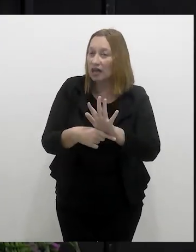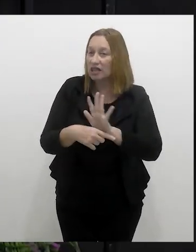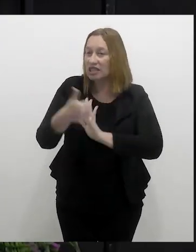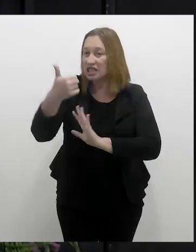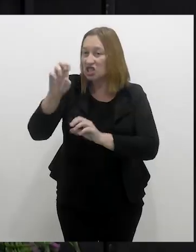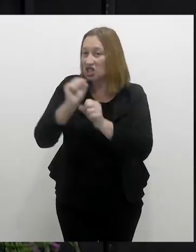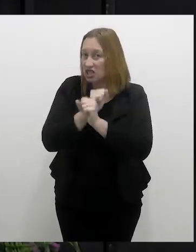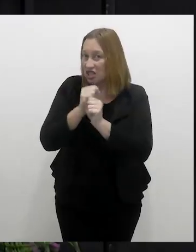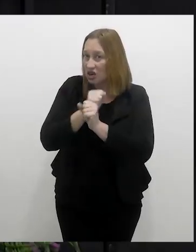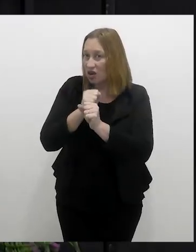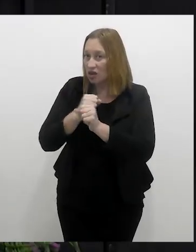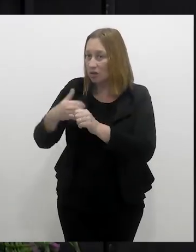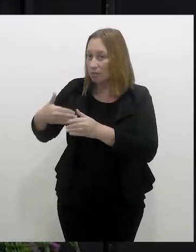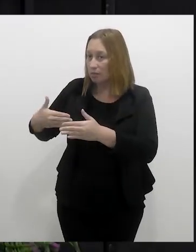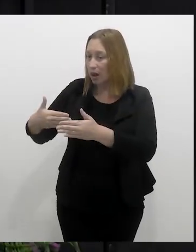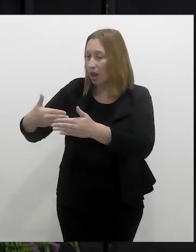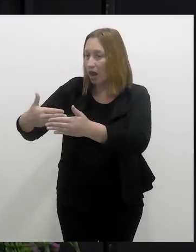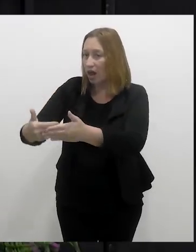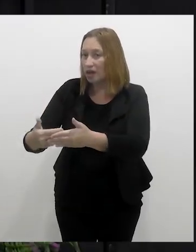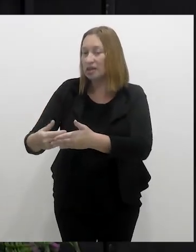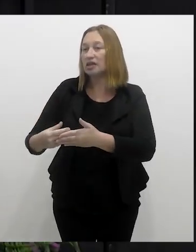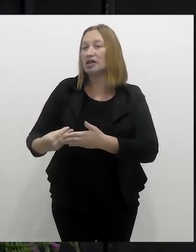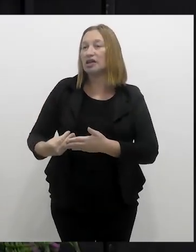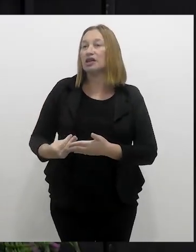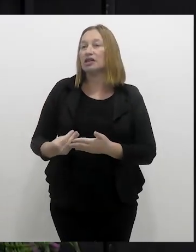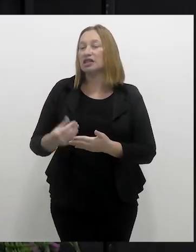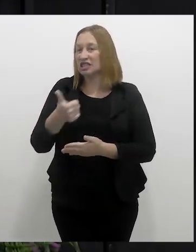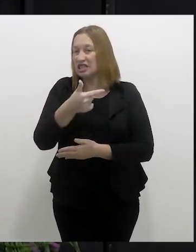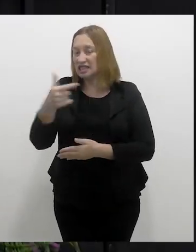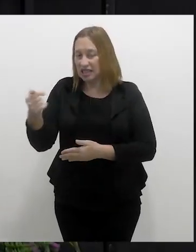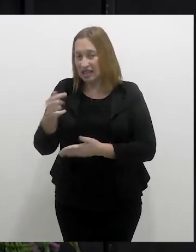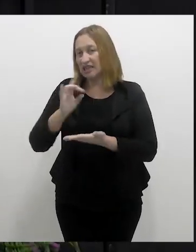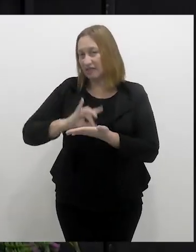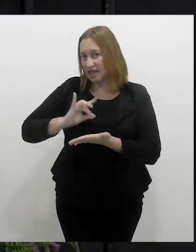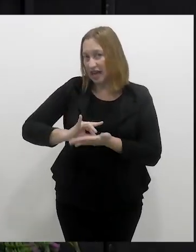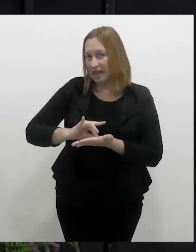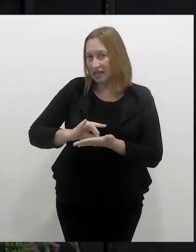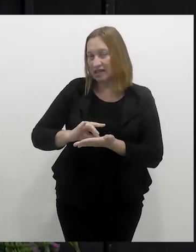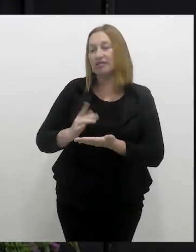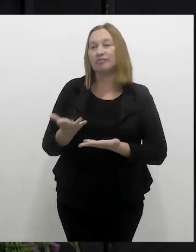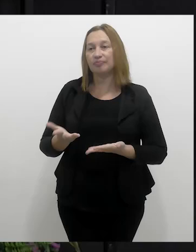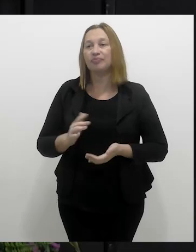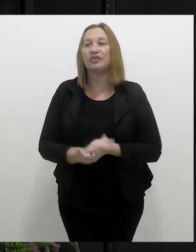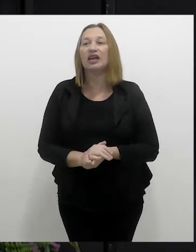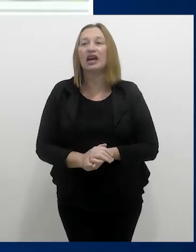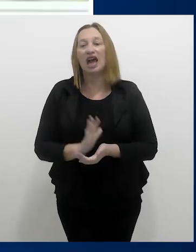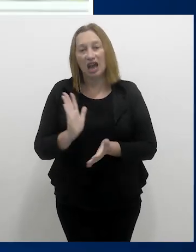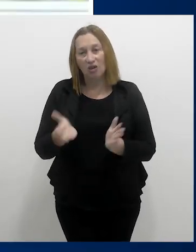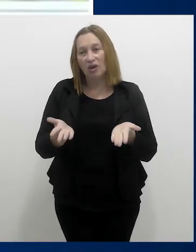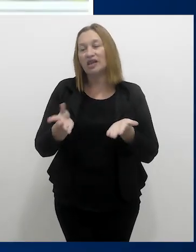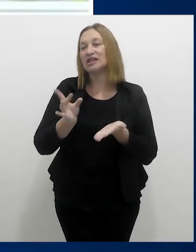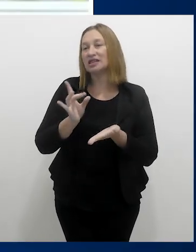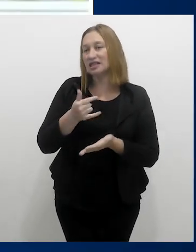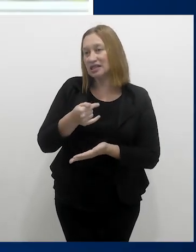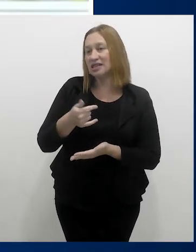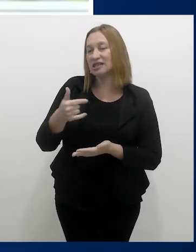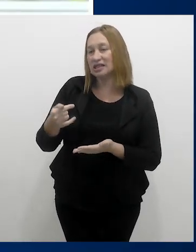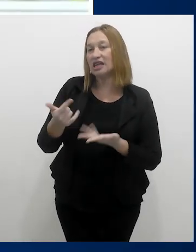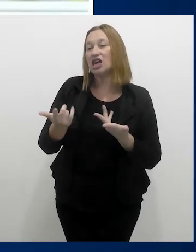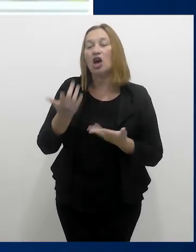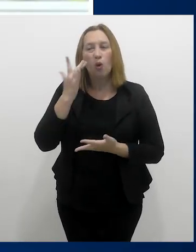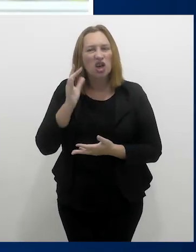nesses 15 anos de trajetória que vocês têm? 17, na verdade, né? Agora já